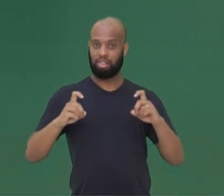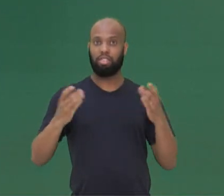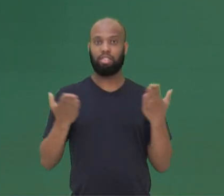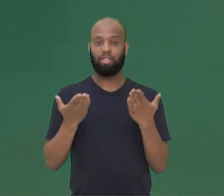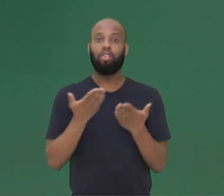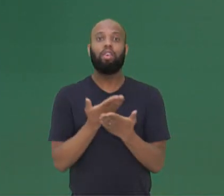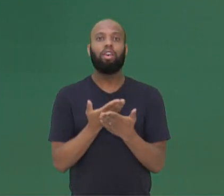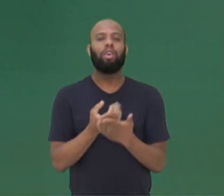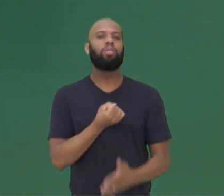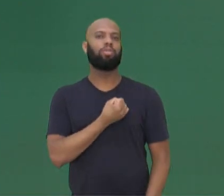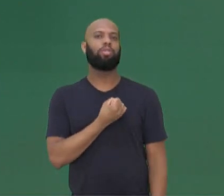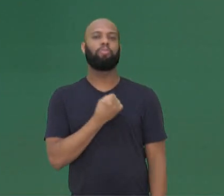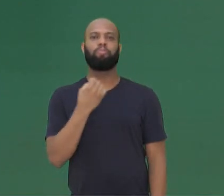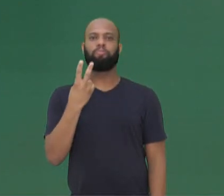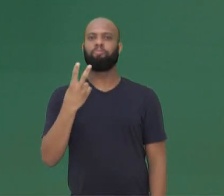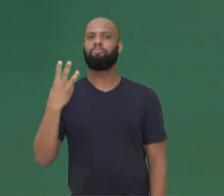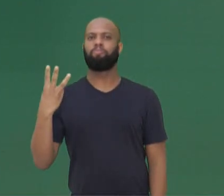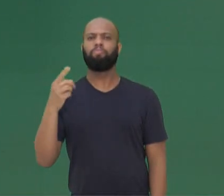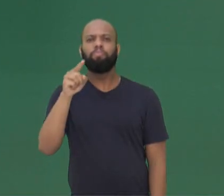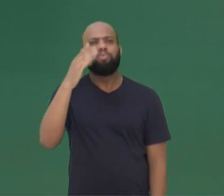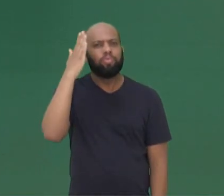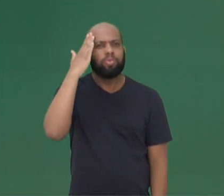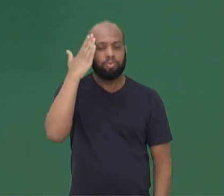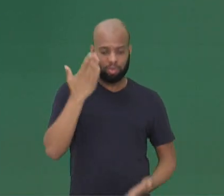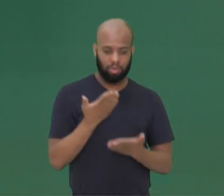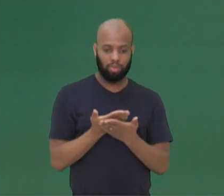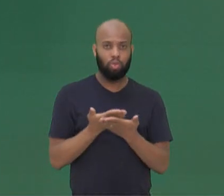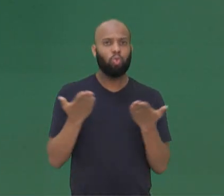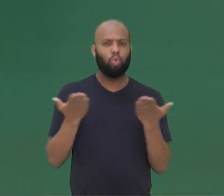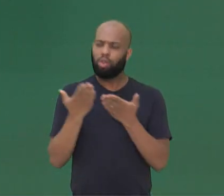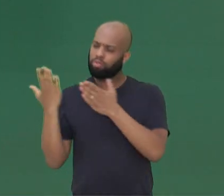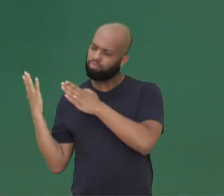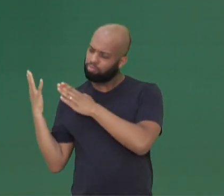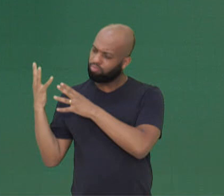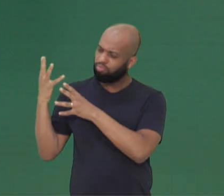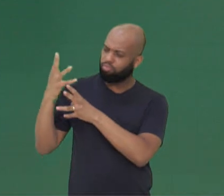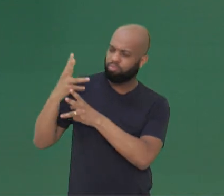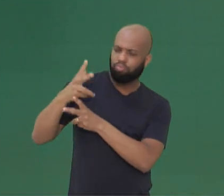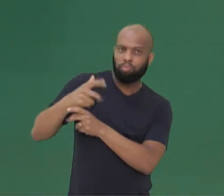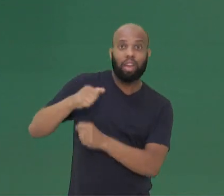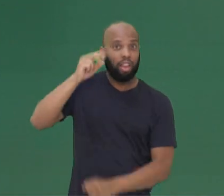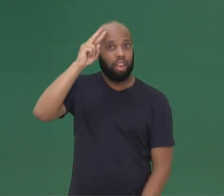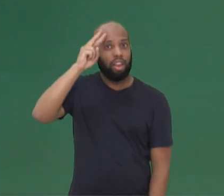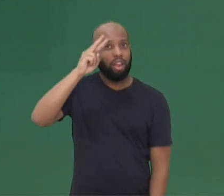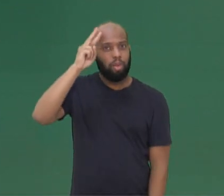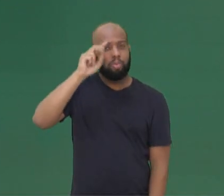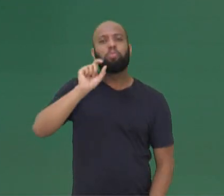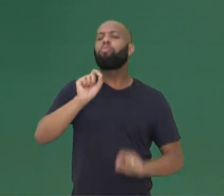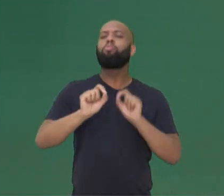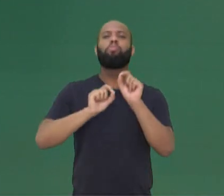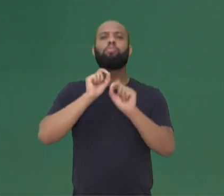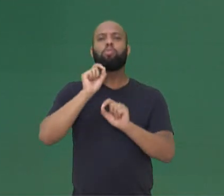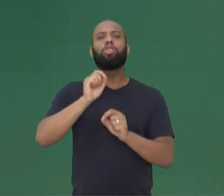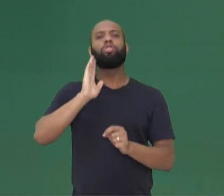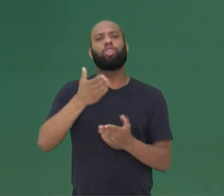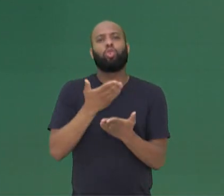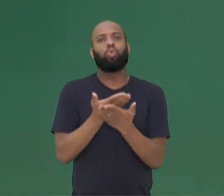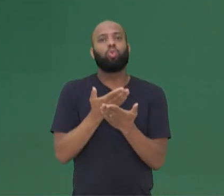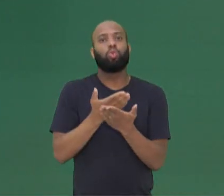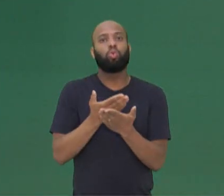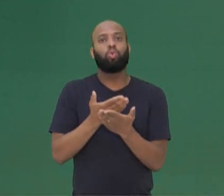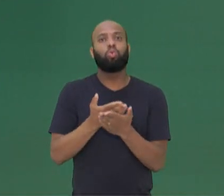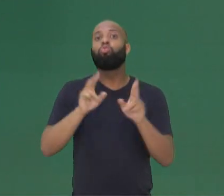número 23. Sabia que a nossa aula de hoje é uma retomada? Nós vamos relembrar um pouquinho sobre a